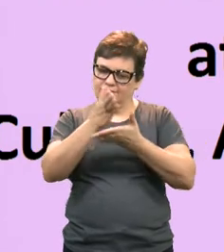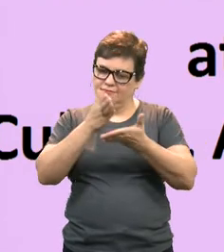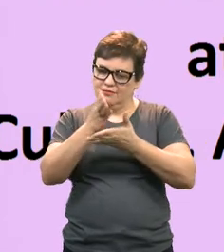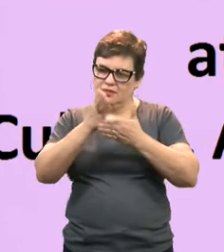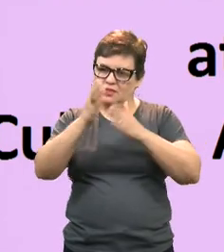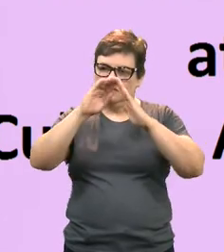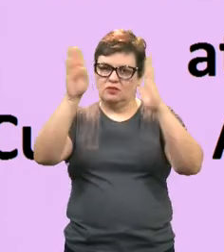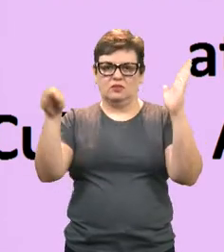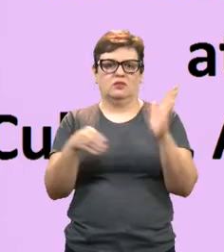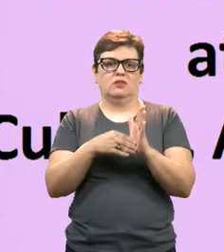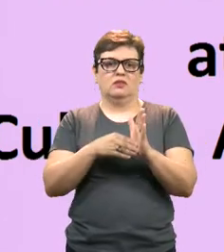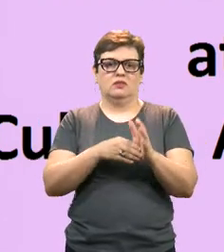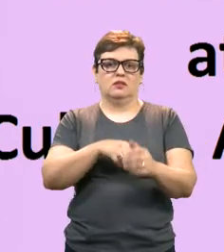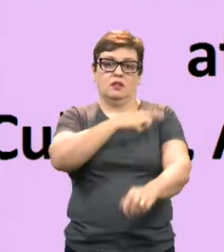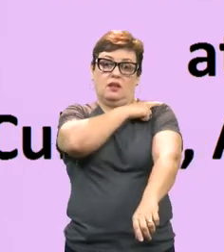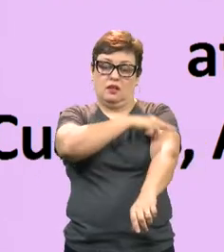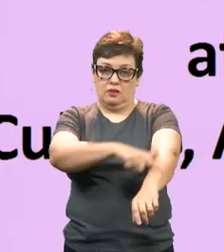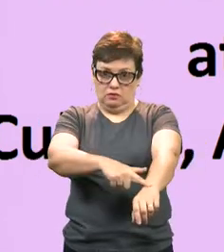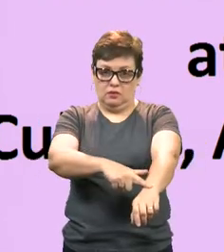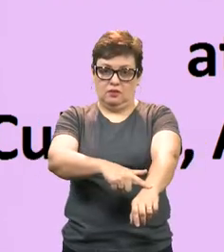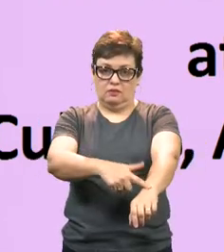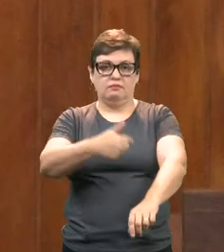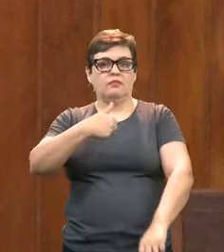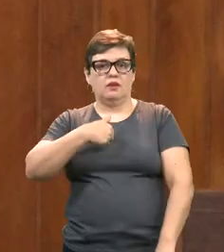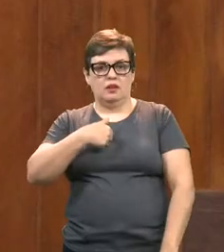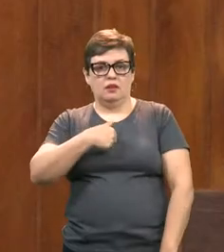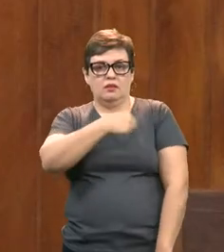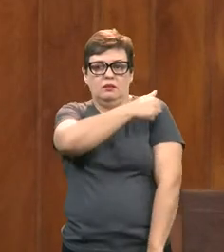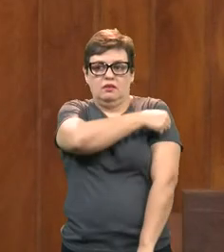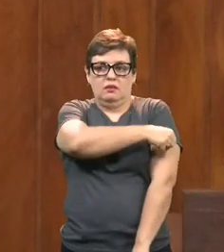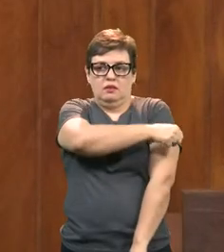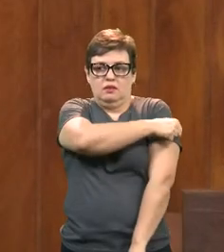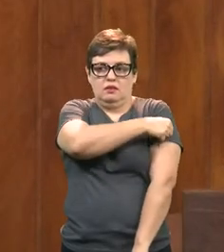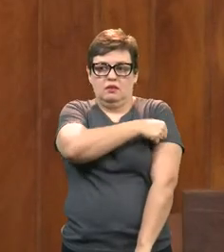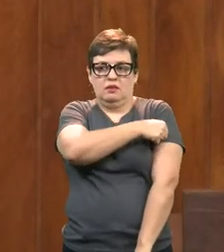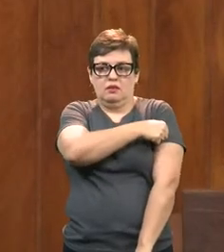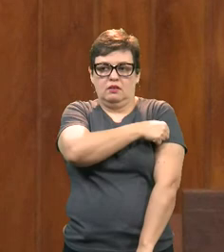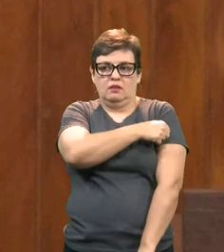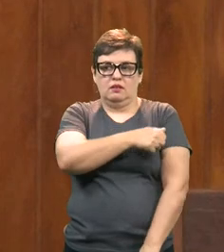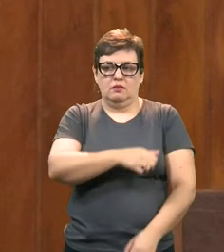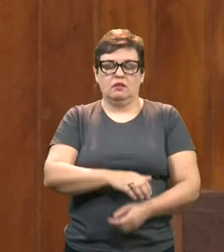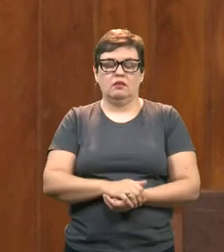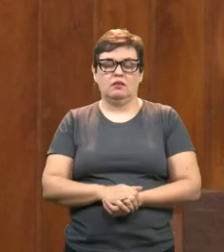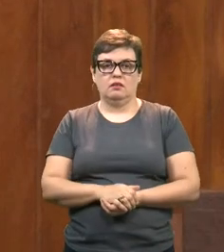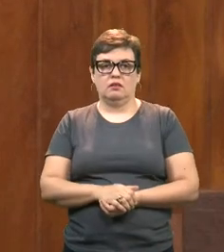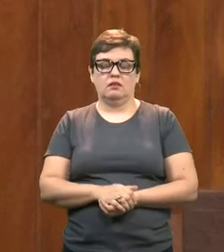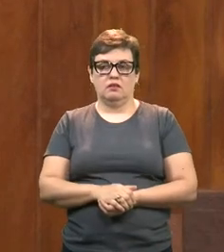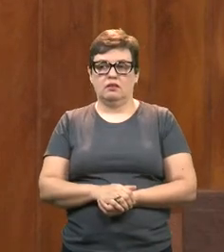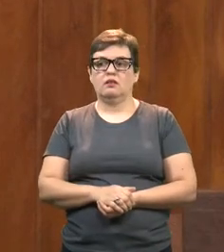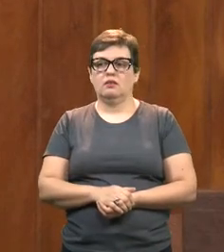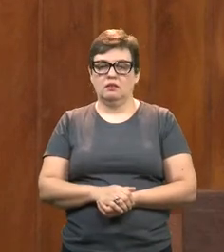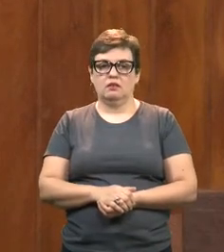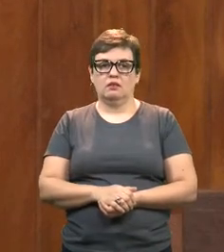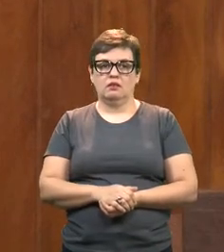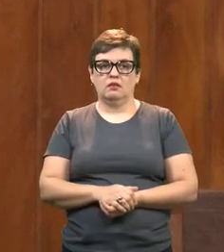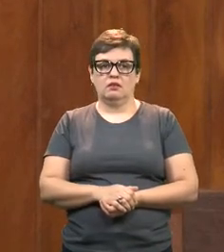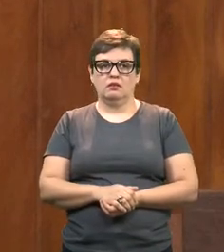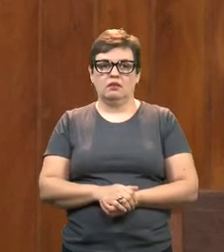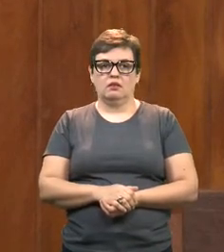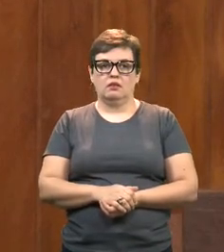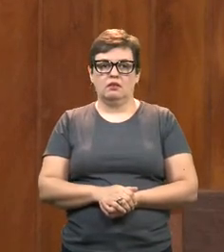educação, eu sou enfermeira de formação e aprendi sobre a cannabis como